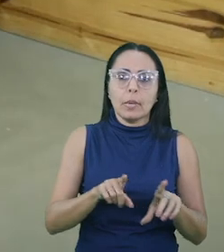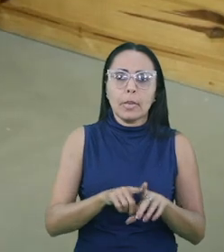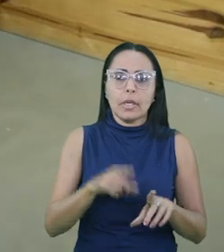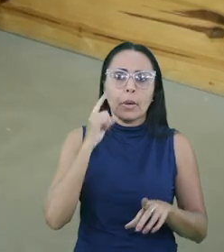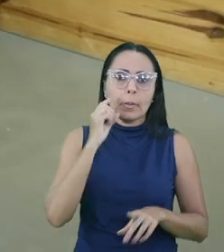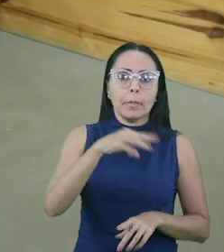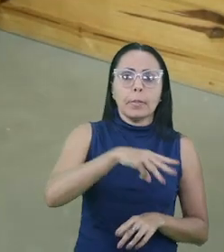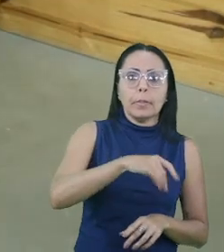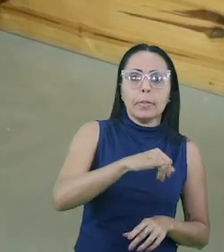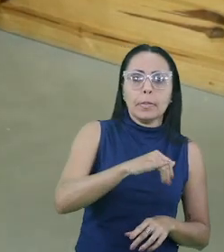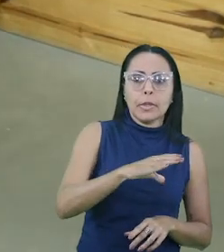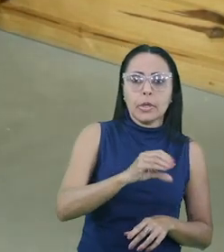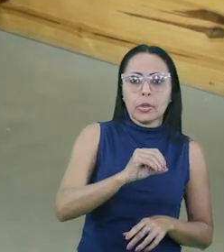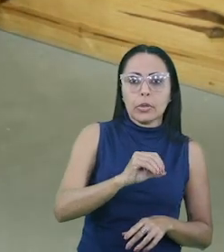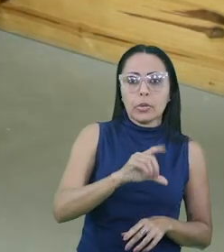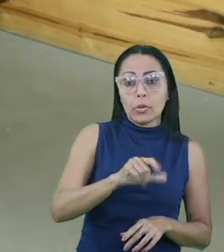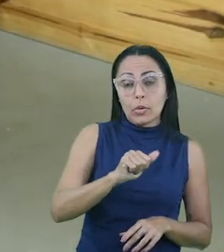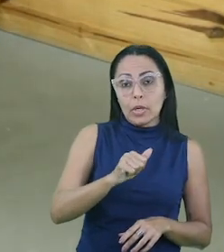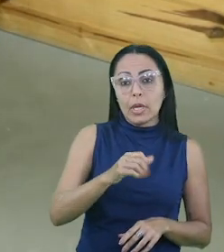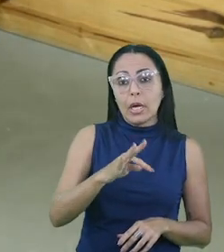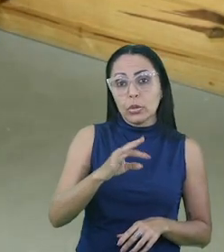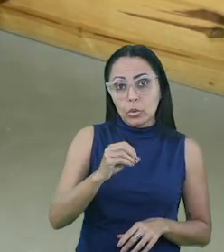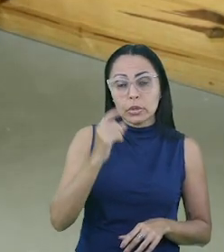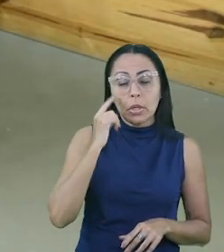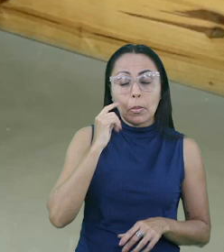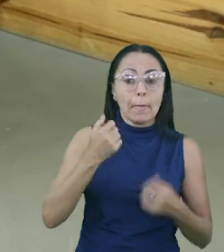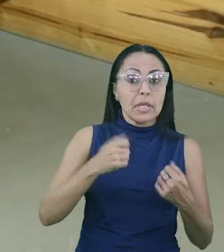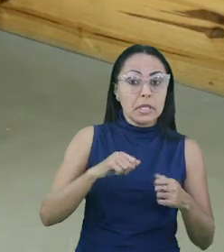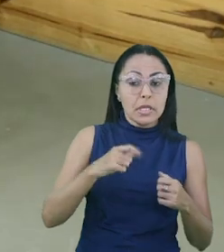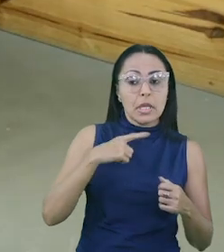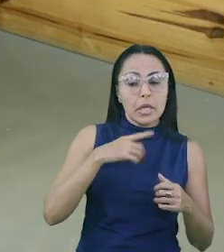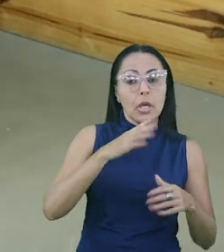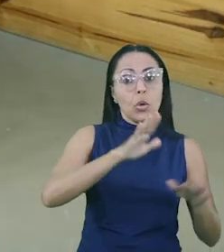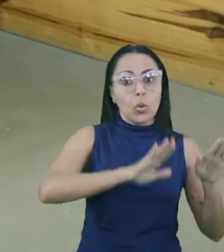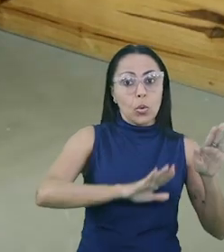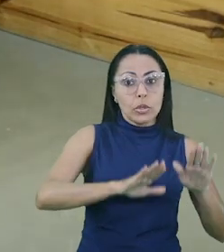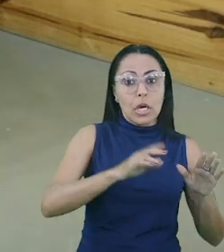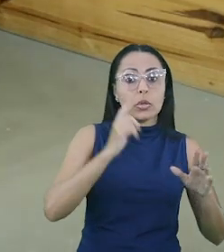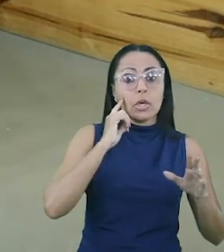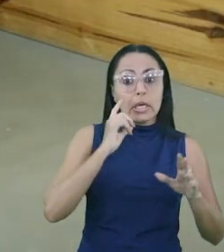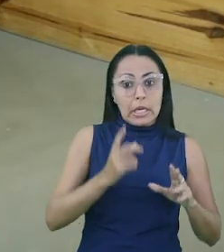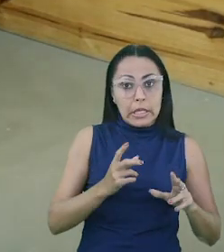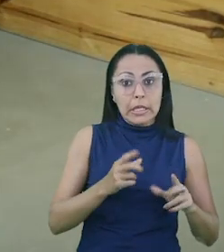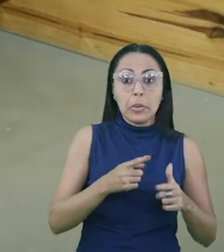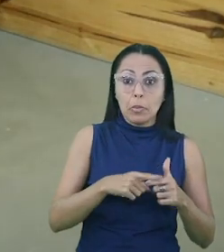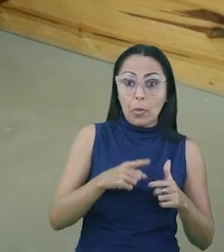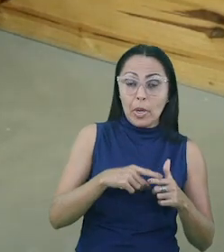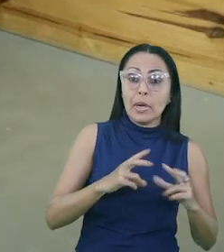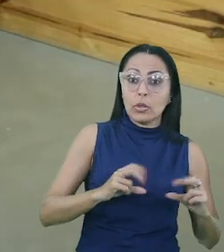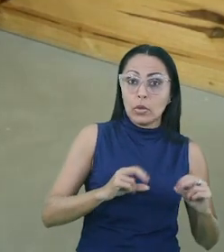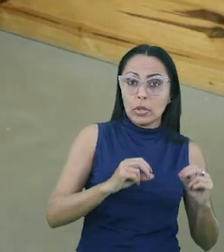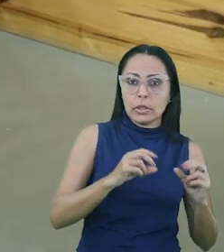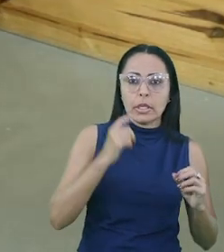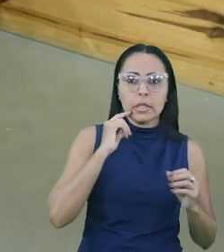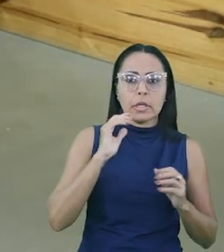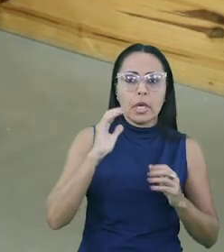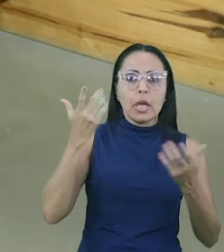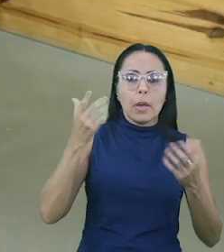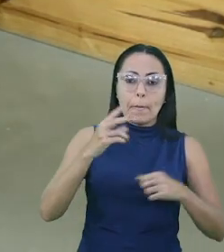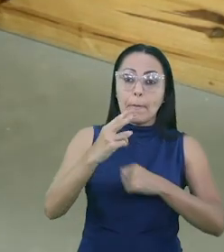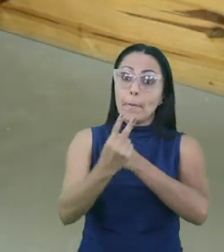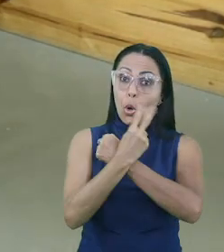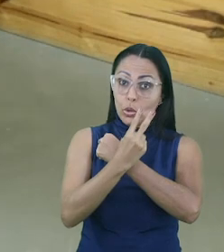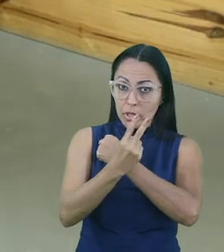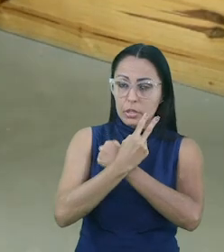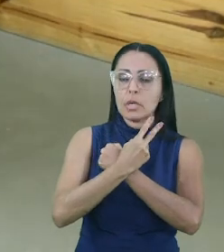bicromato. Inclusive, é necessário tomar cuidado com ele, porque ele é cancerígeno, então tem que ter um uso de EPI. E